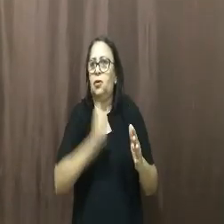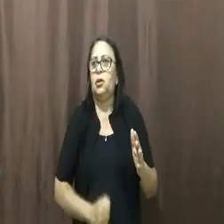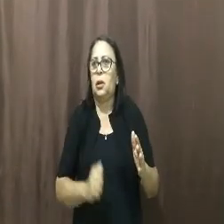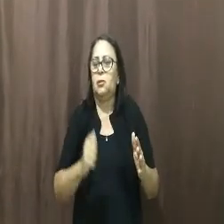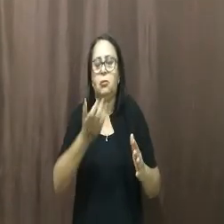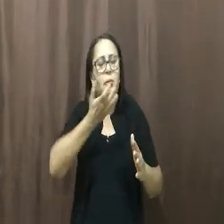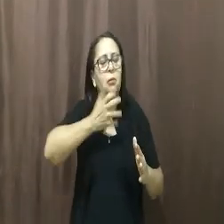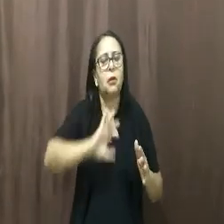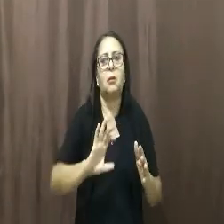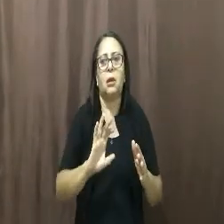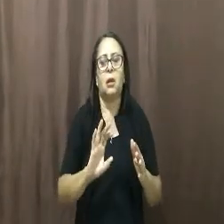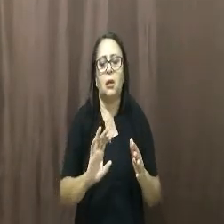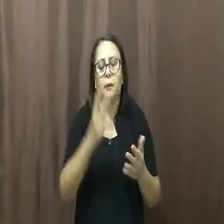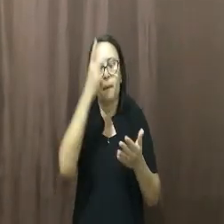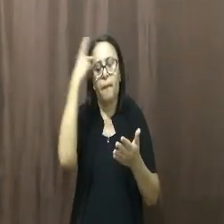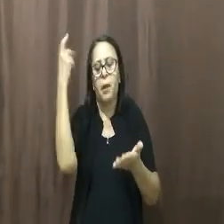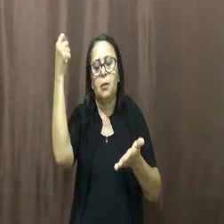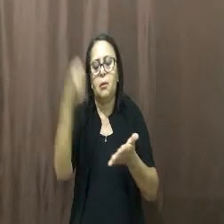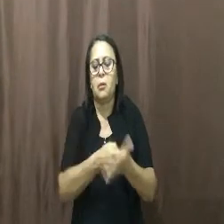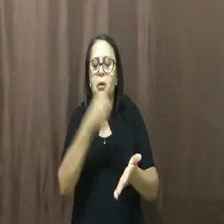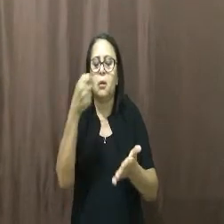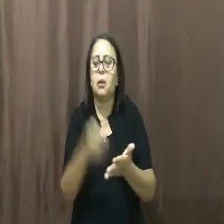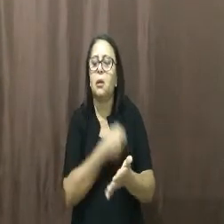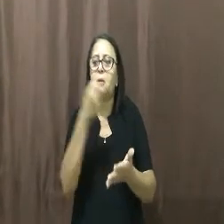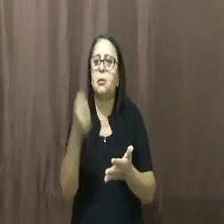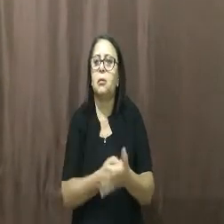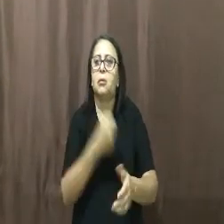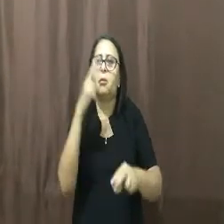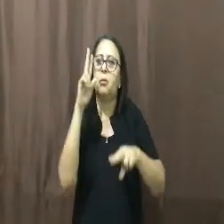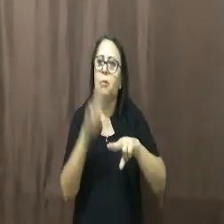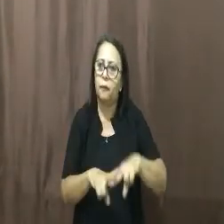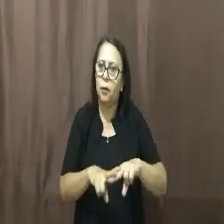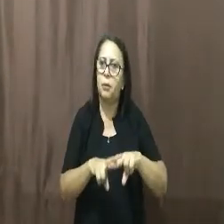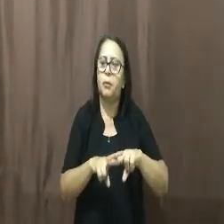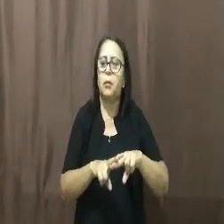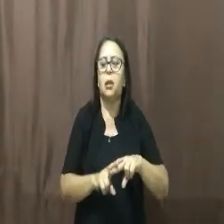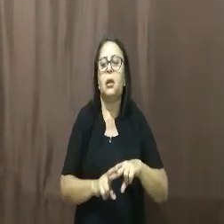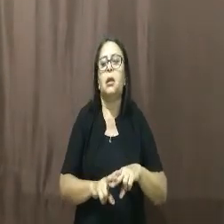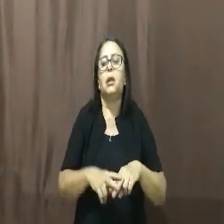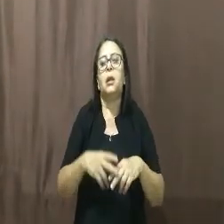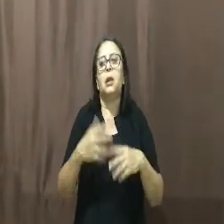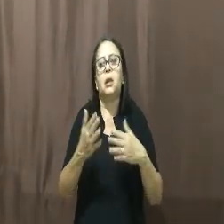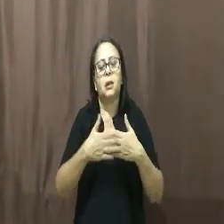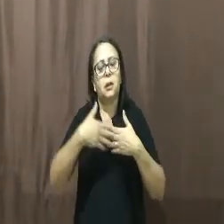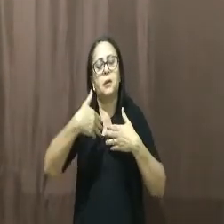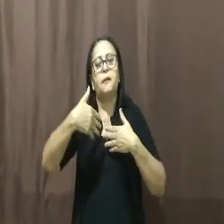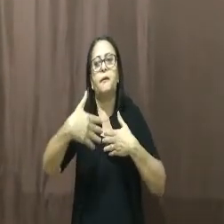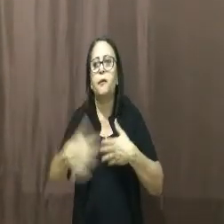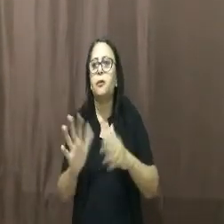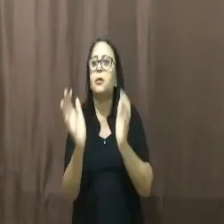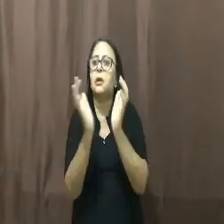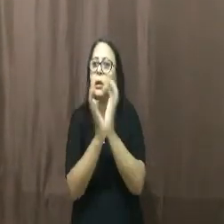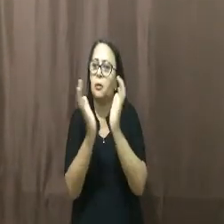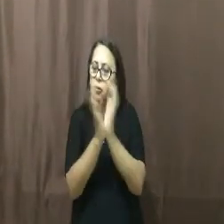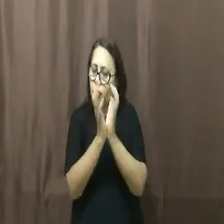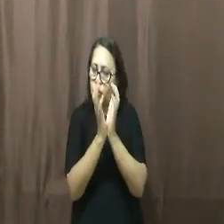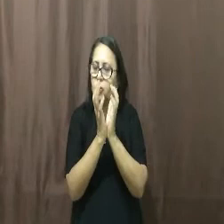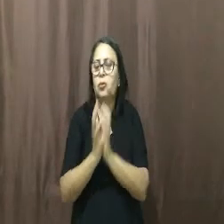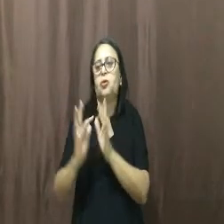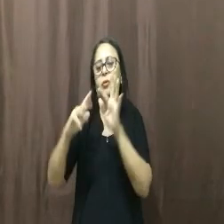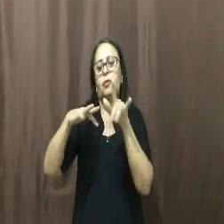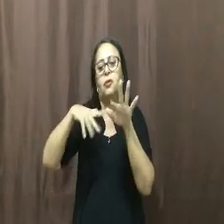mais sofreu, quem mais lutou, foi preso, foi os camaradas, foram os ativistas,